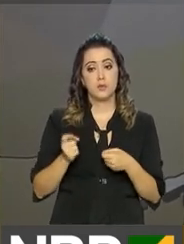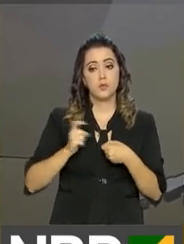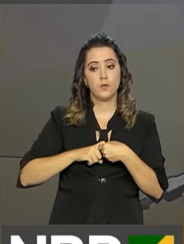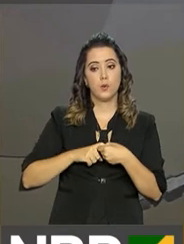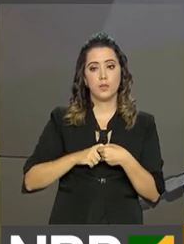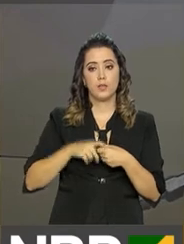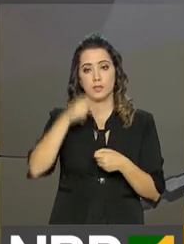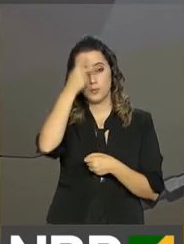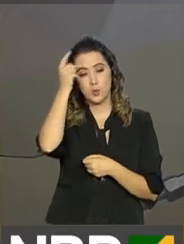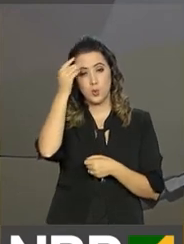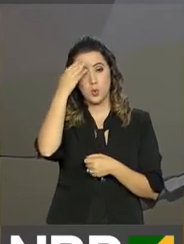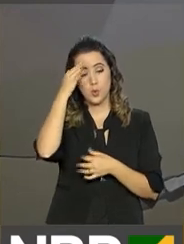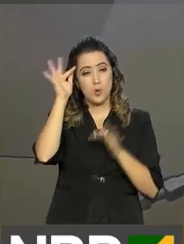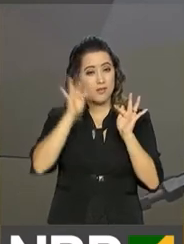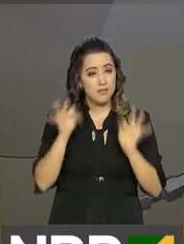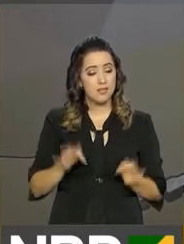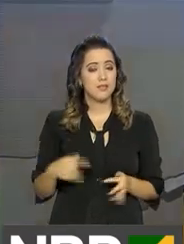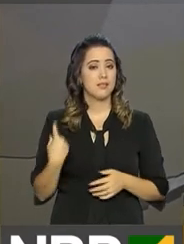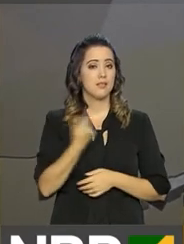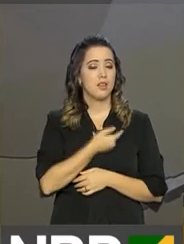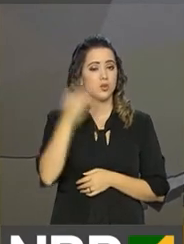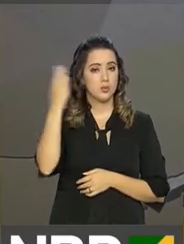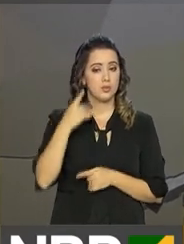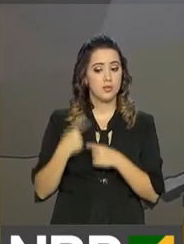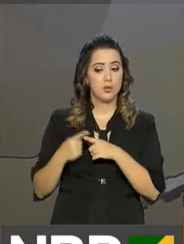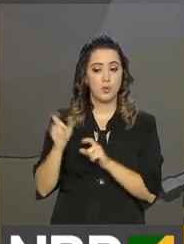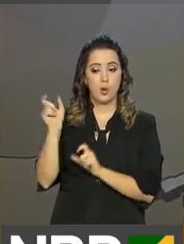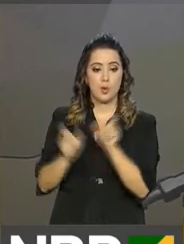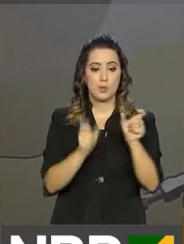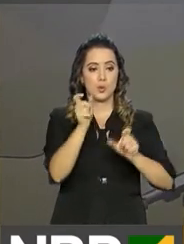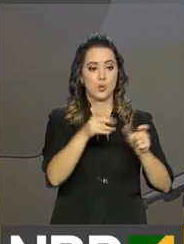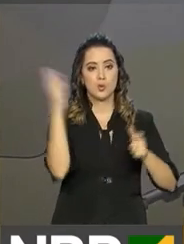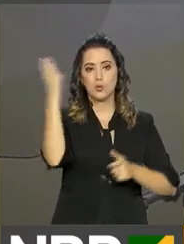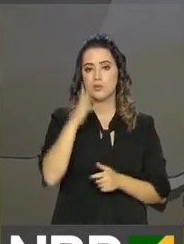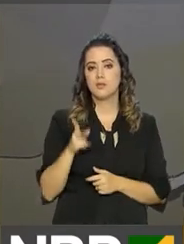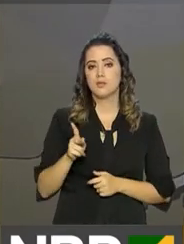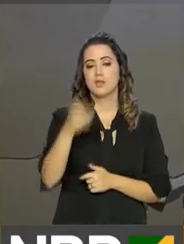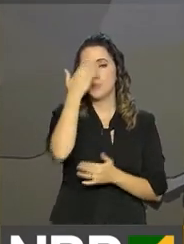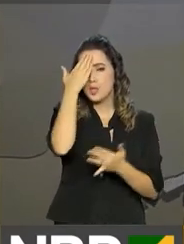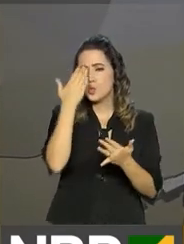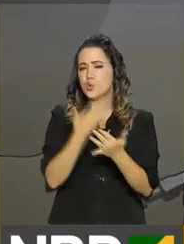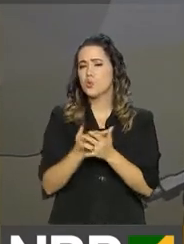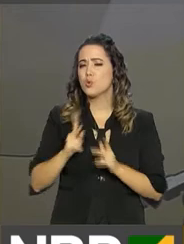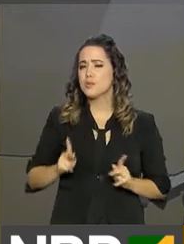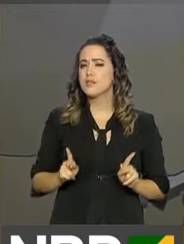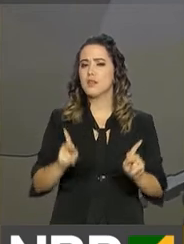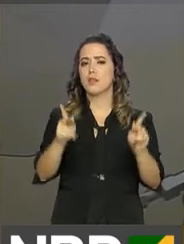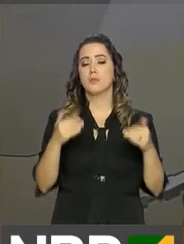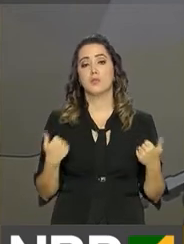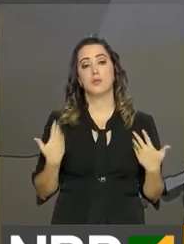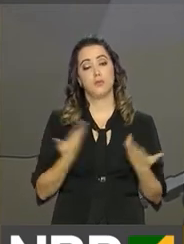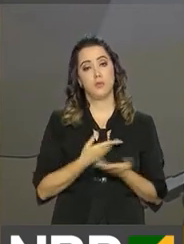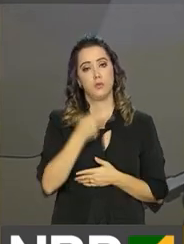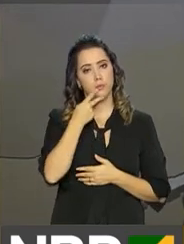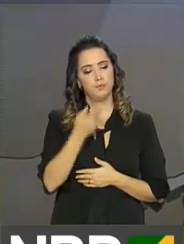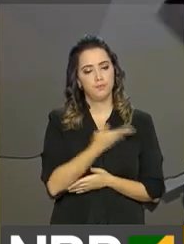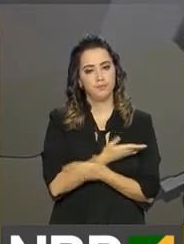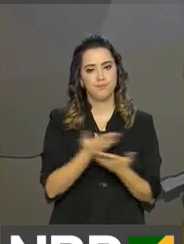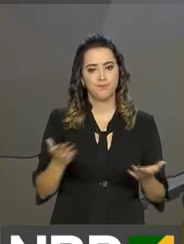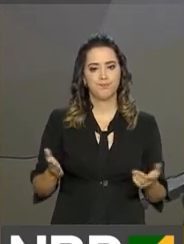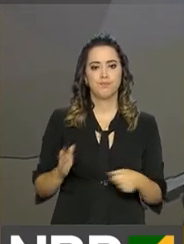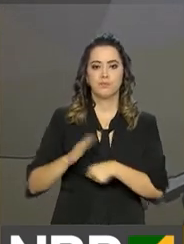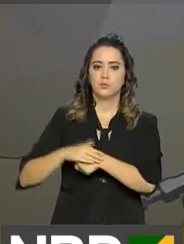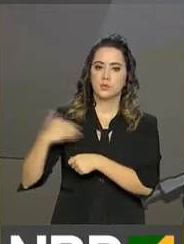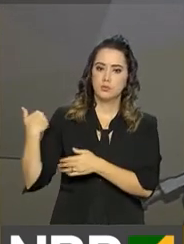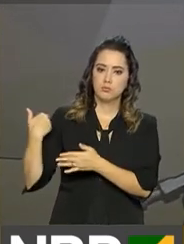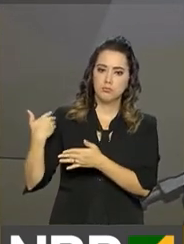no nosso país. O brasileiro sempre foi muito otimista. O brasileiro sempre confiou naquilo que iria fazer. E eu reconheço que, de uns tempos a